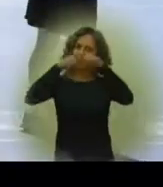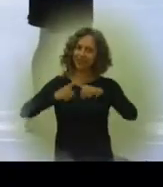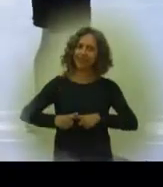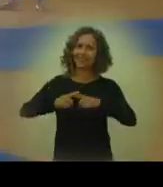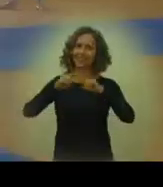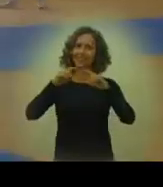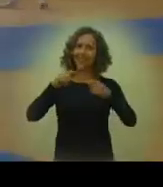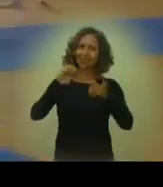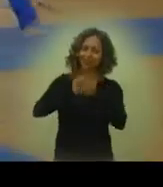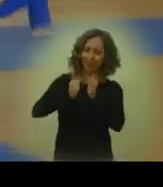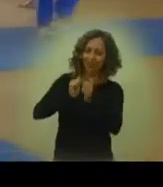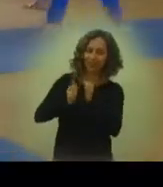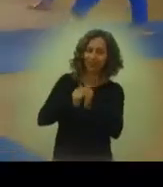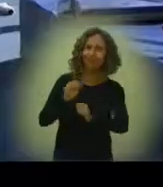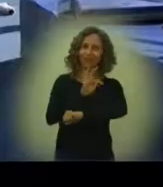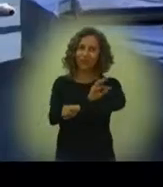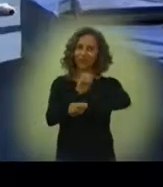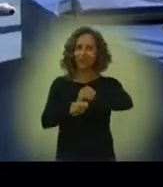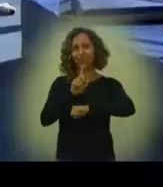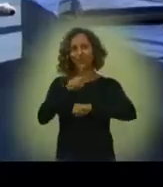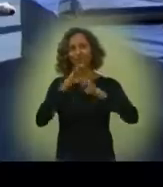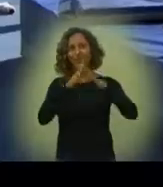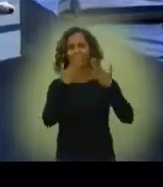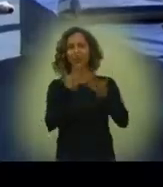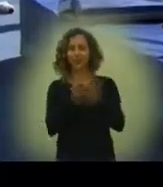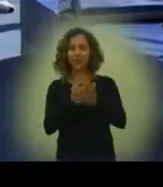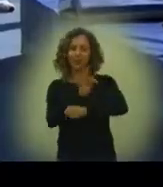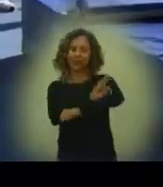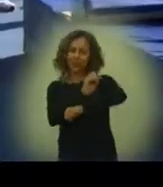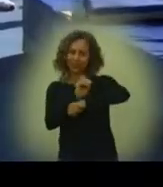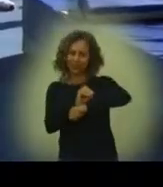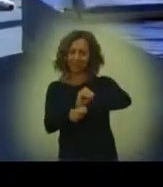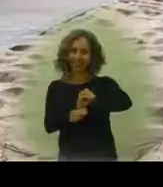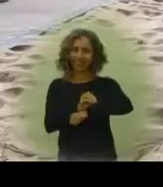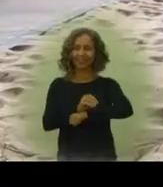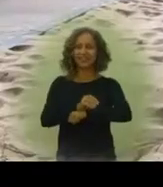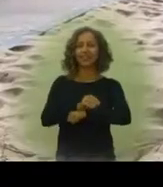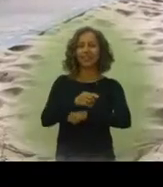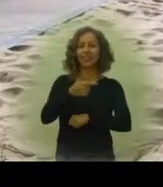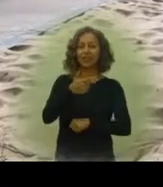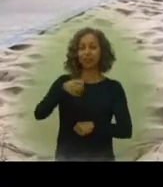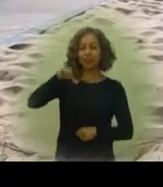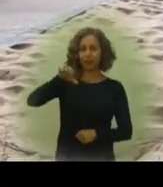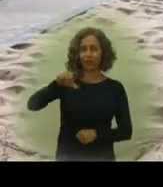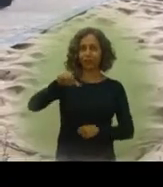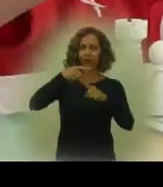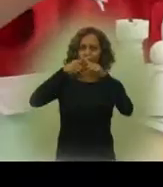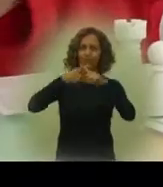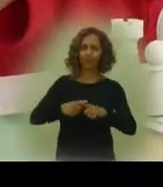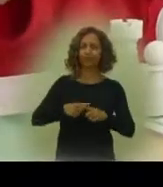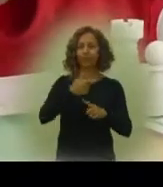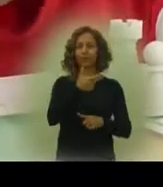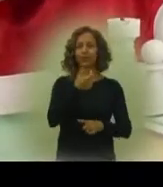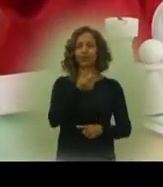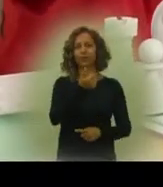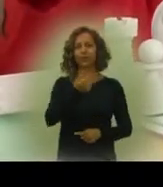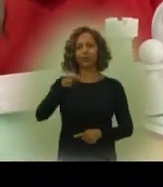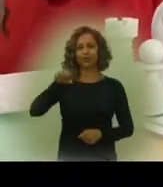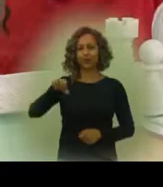maior competição esportiva do estado, os Jogos Estudantis do Tocantins, chegam à 29ª edição